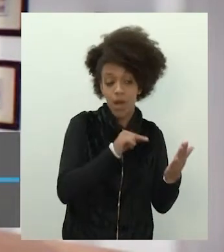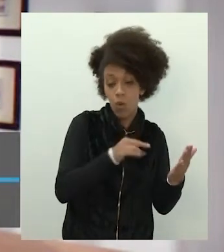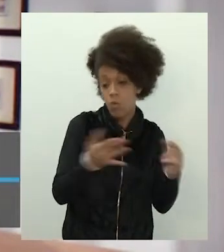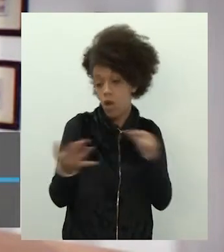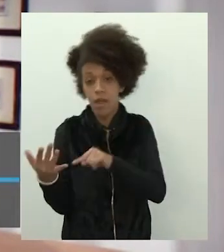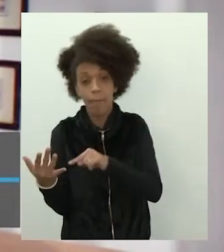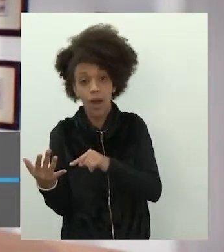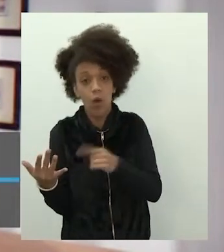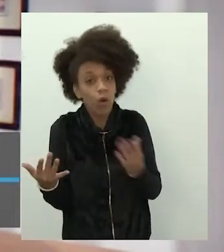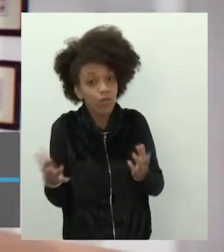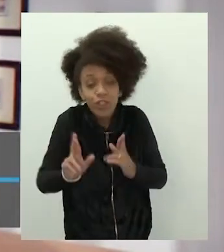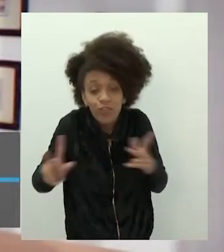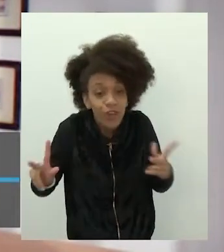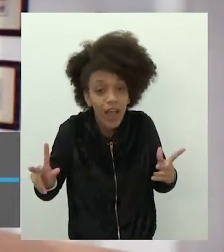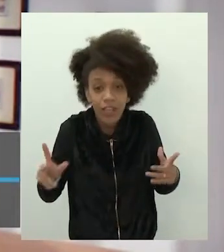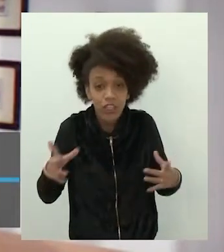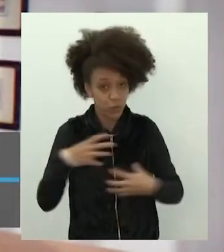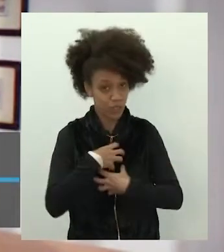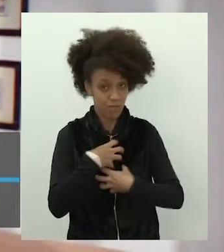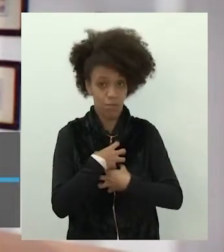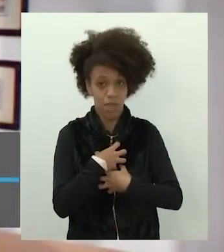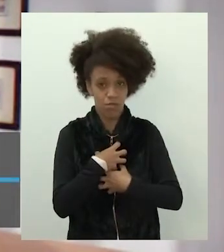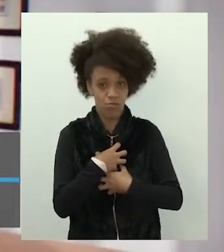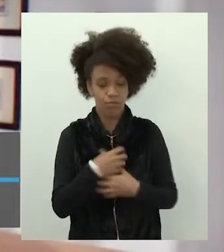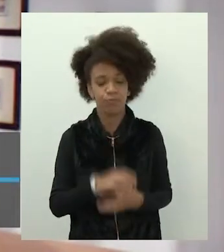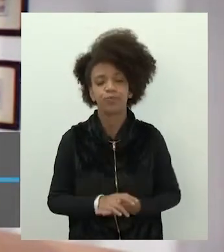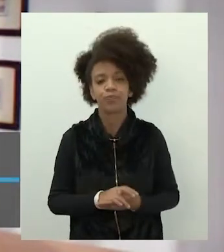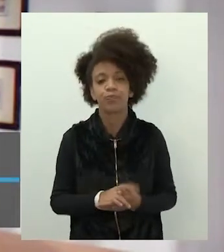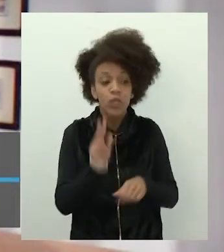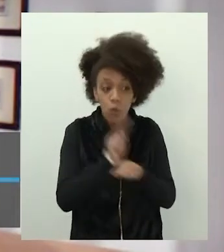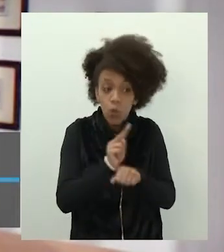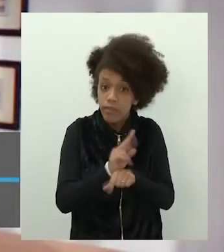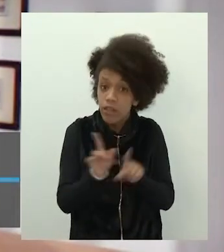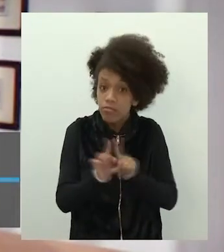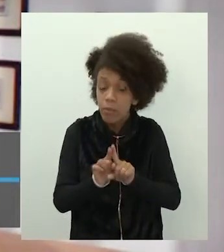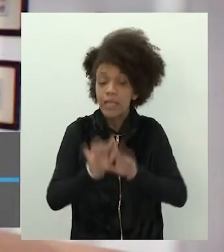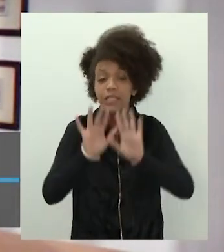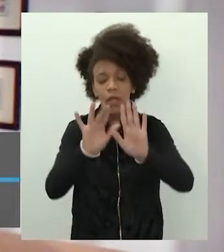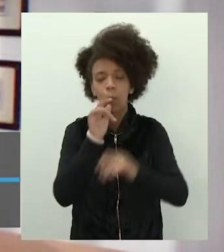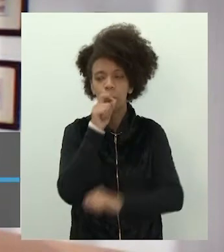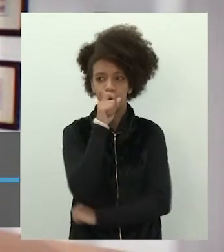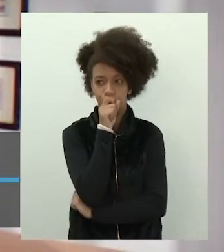uma atividade para o outro. Então, isso também